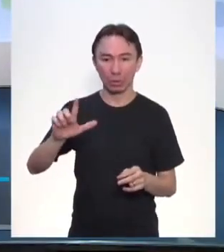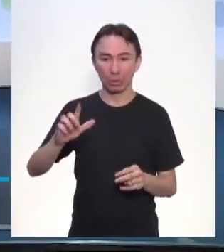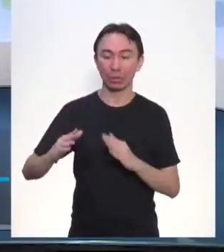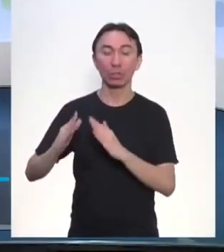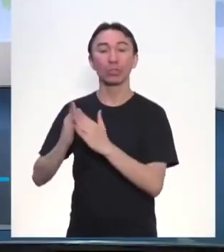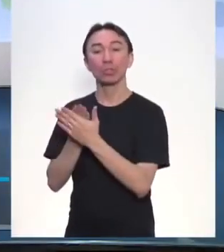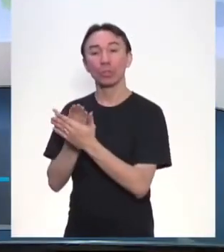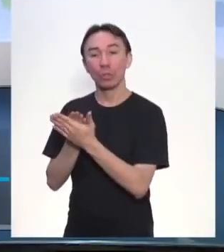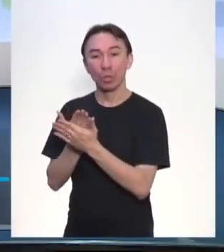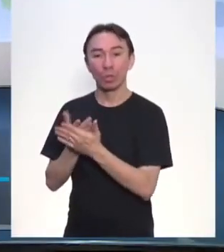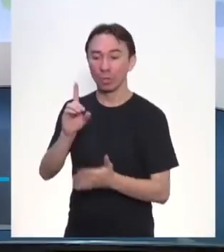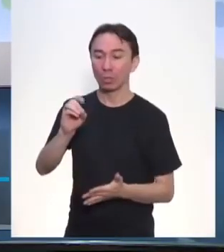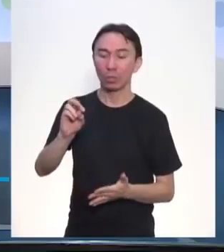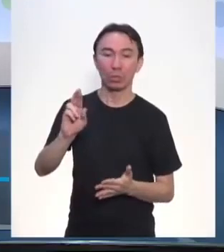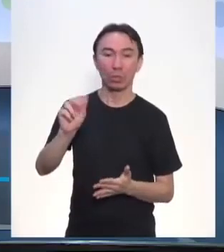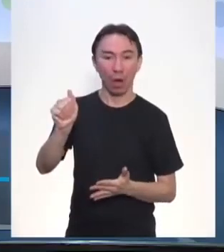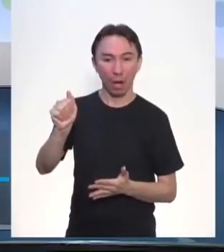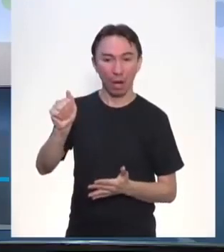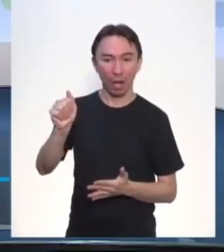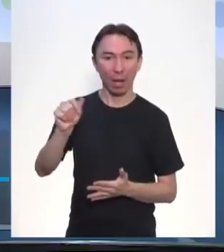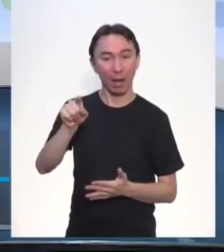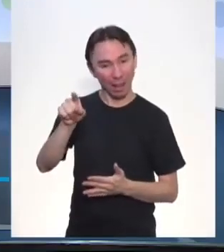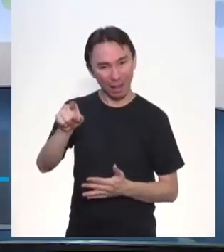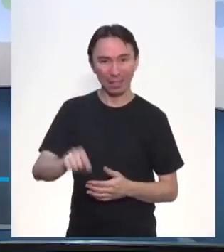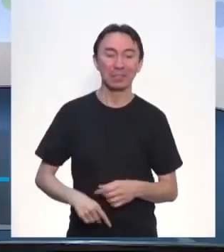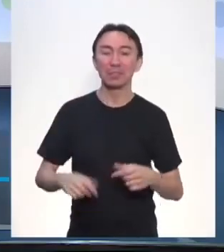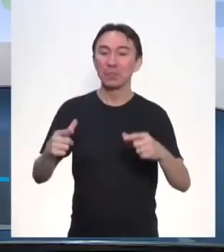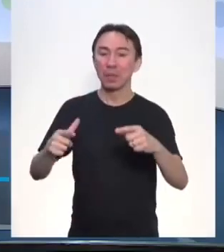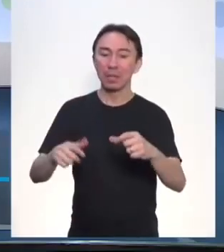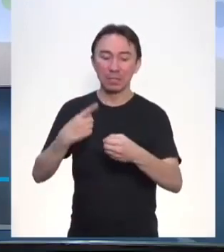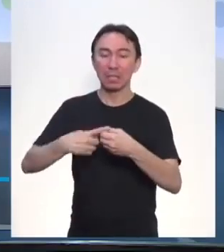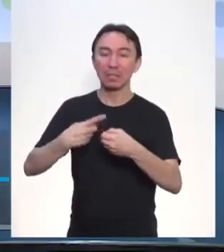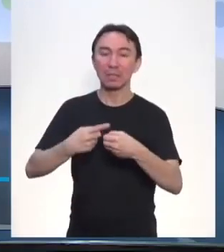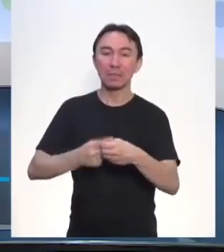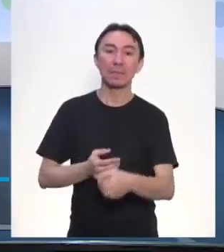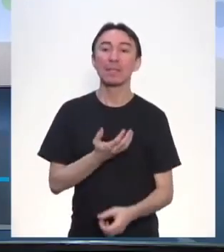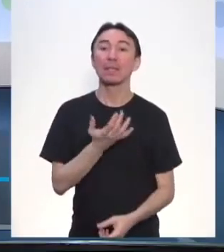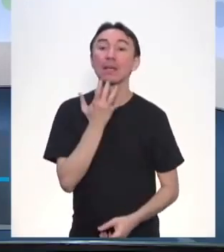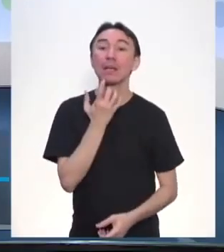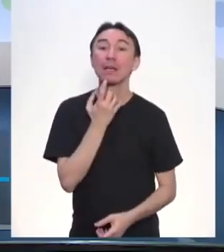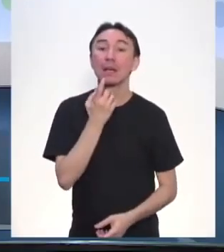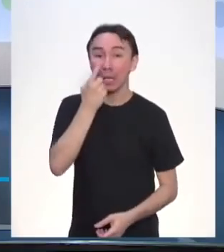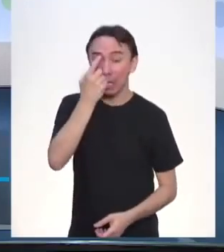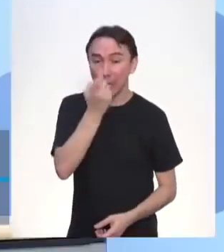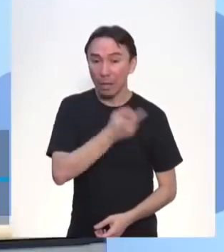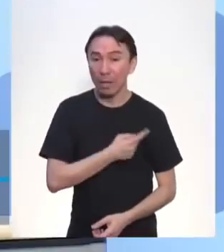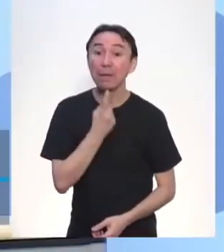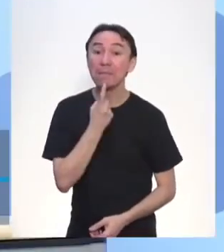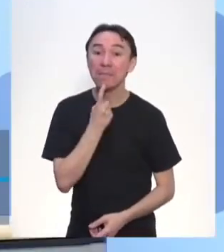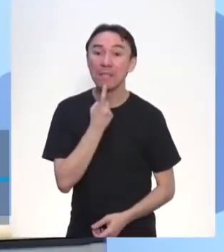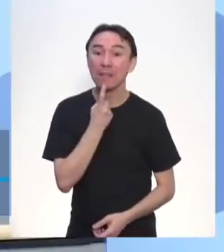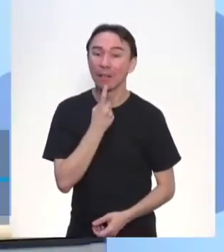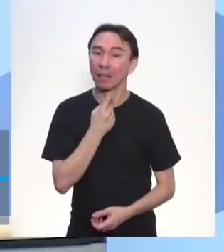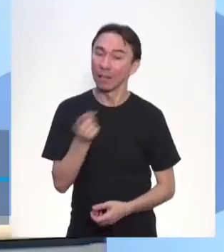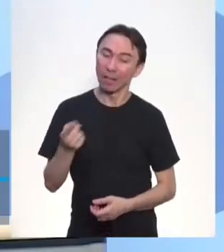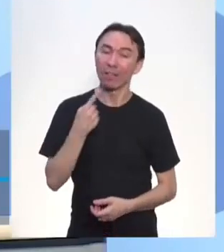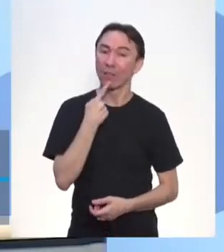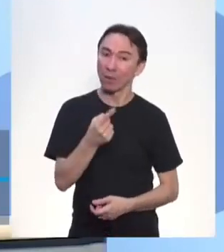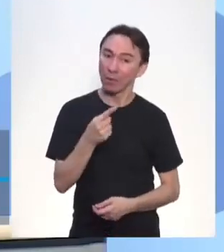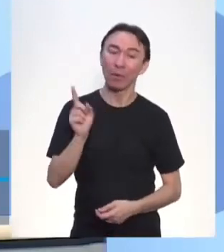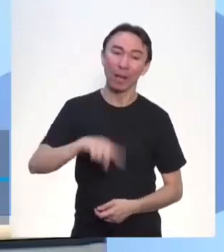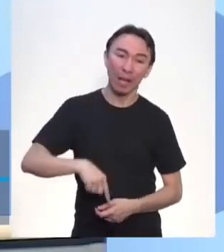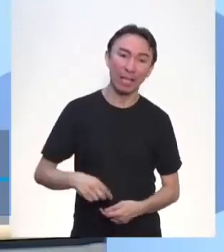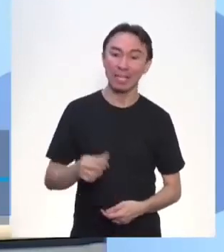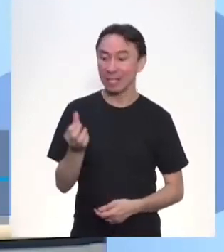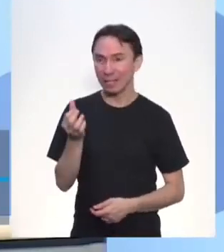Dora Canso de Campinas, Leste. Alunos do 7º A e 7º B disseram que são 6, né? Tem